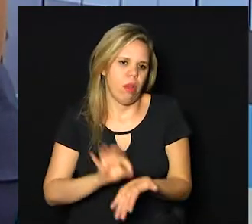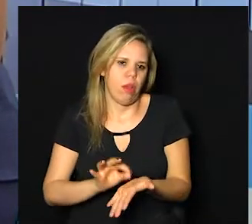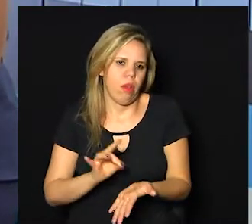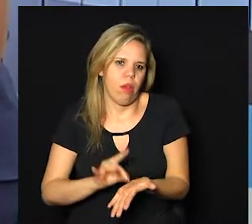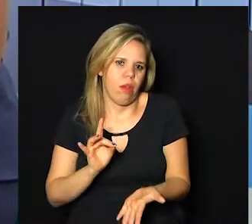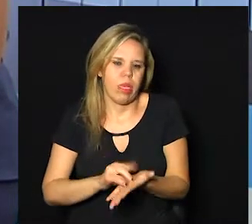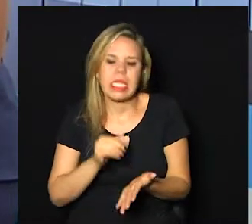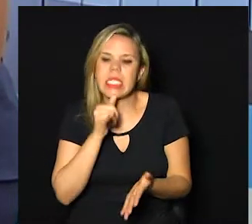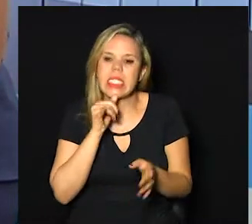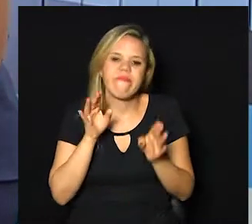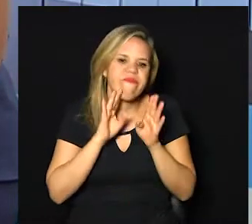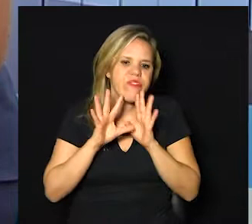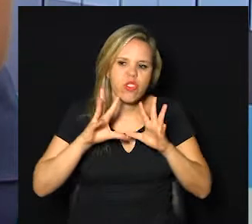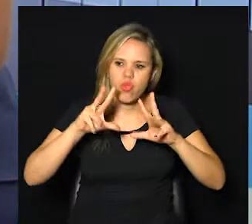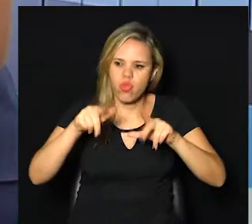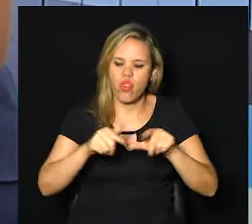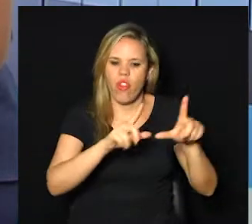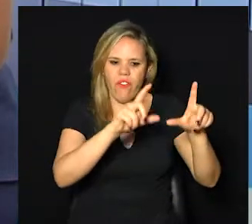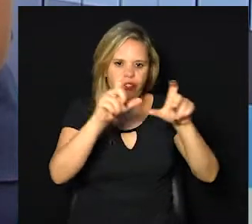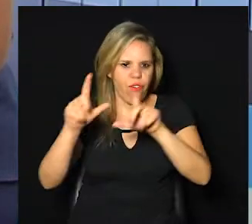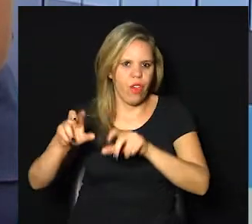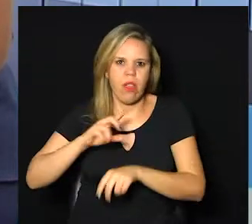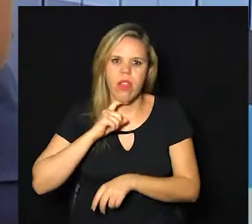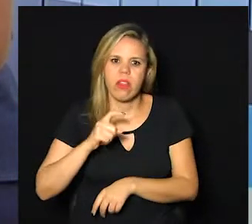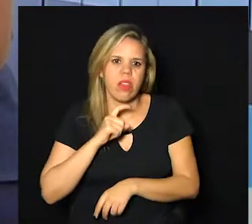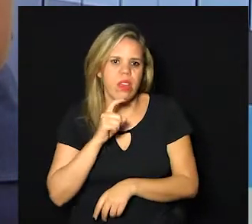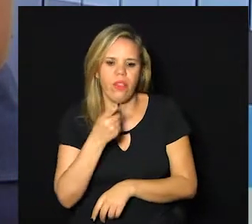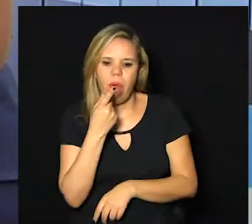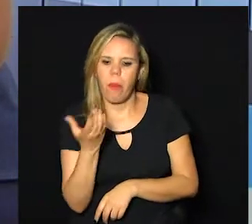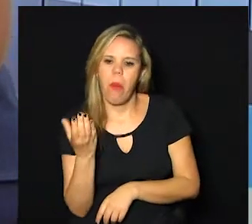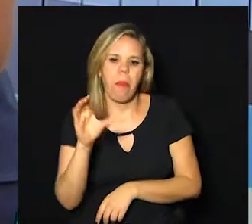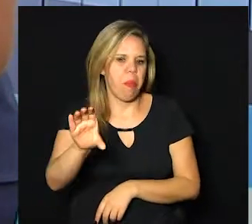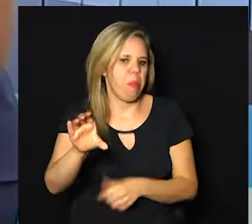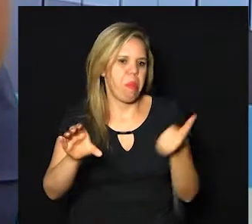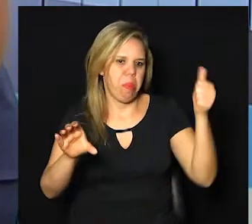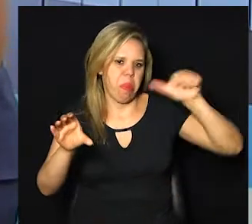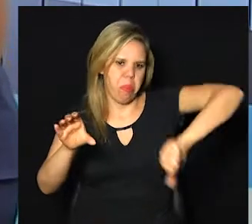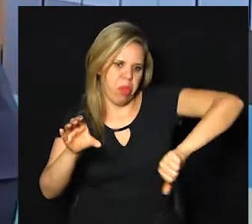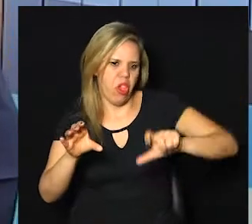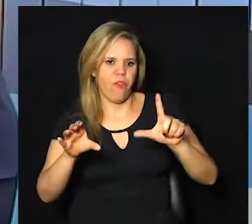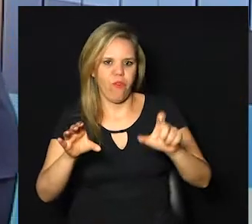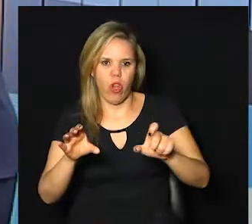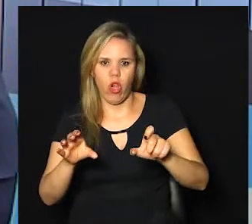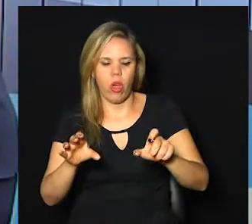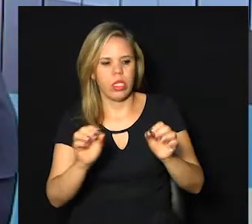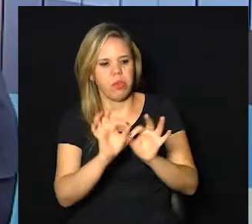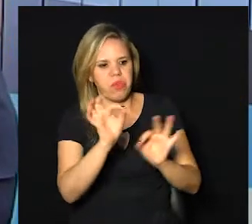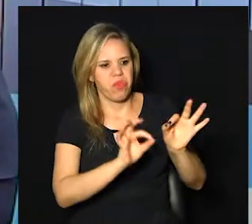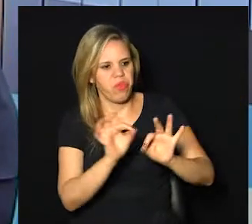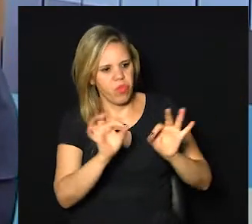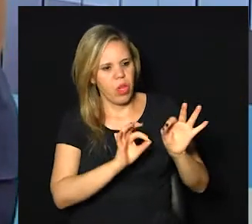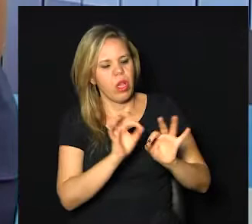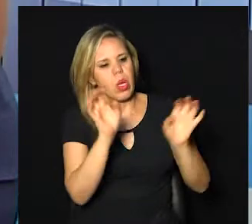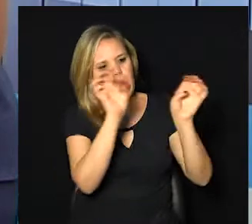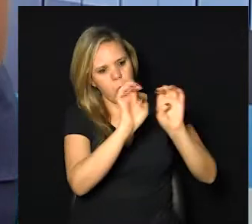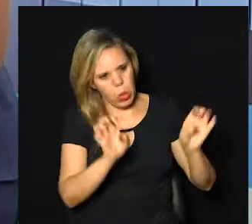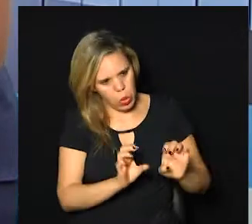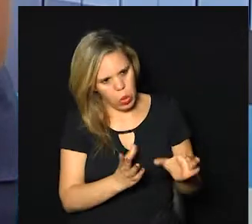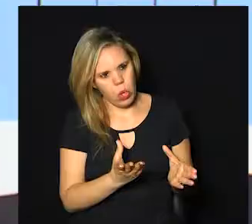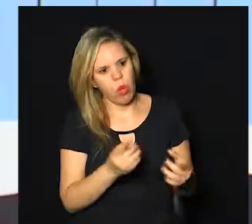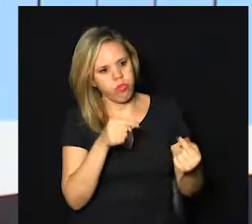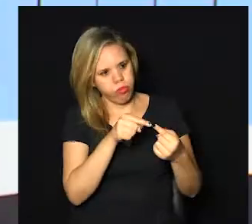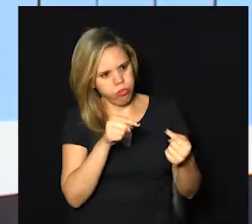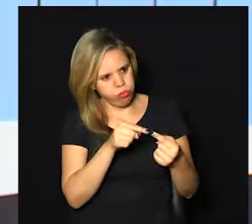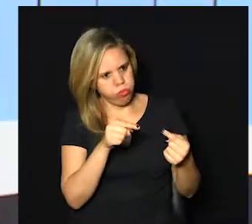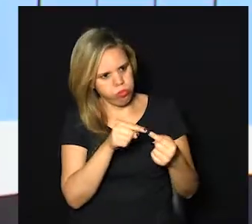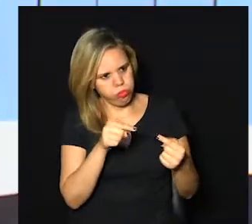o Facebook, todas essas fotos, ninguém põe a pior foto lá. Ela põe a foto que ela fez toda uma estrutura para caber ali